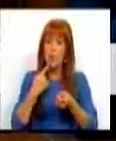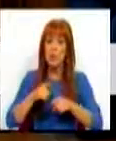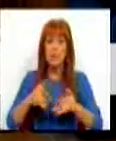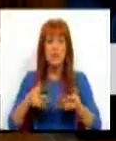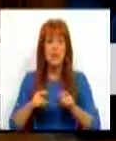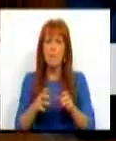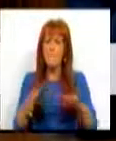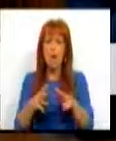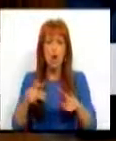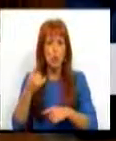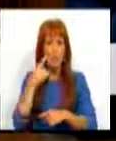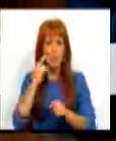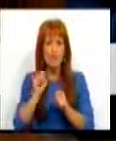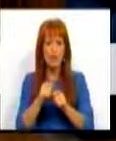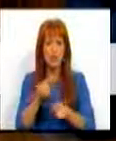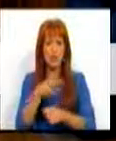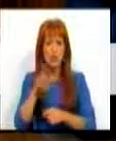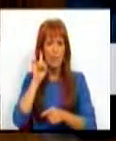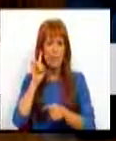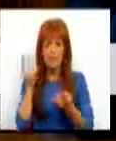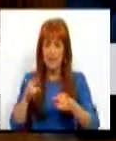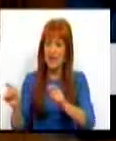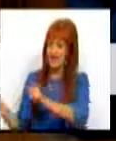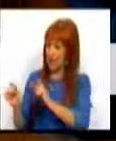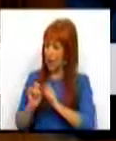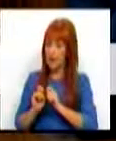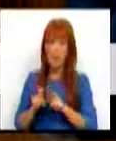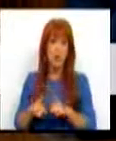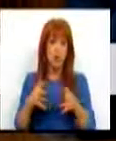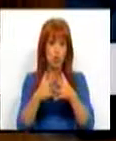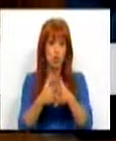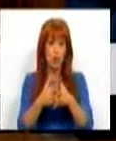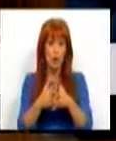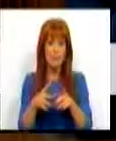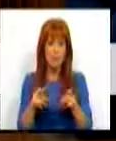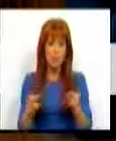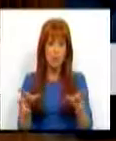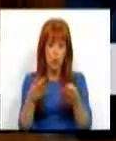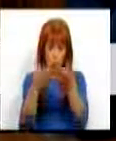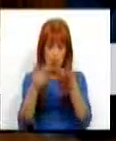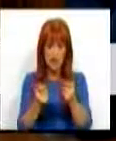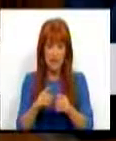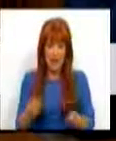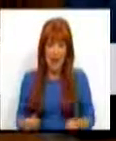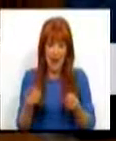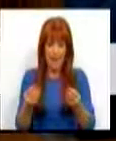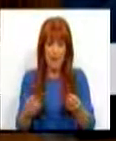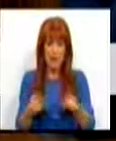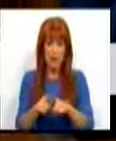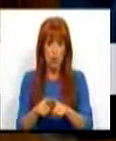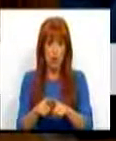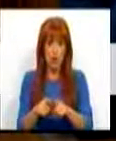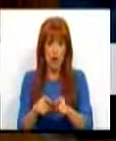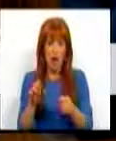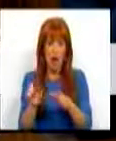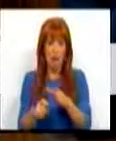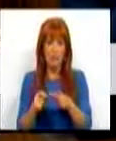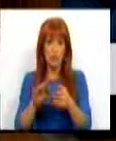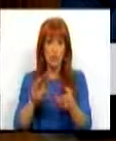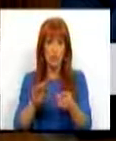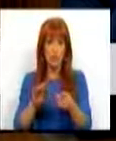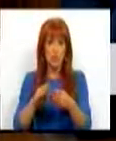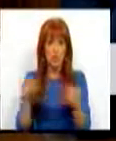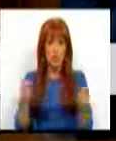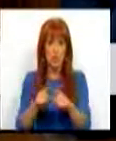fazer uma oferta de preço muito em linha com este conceito do desconto, a qual nós não aceitámos. E estamos a